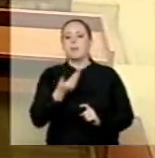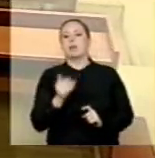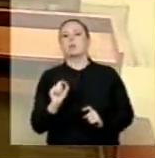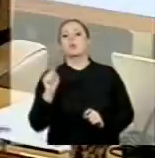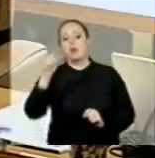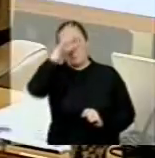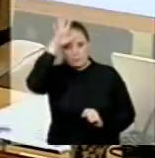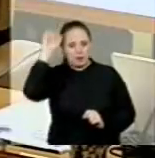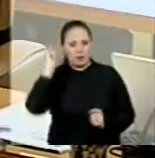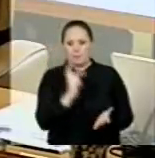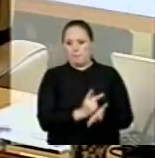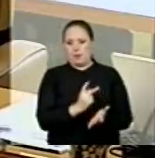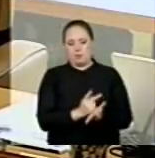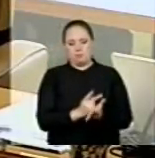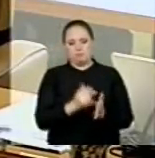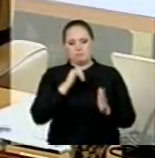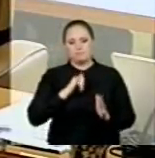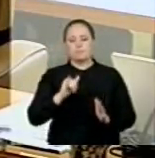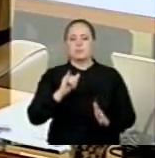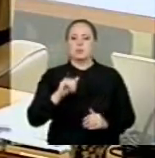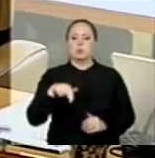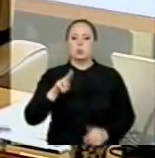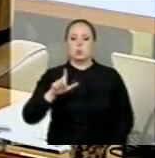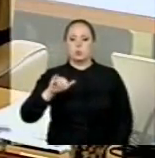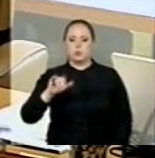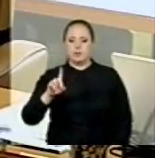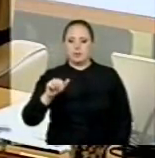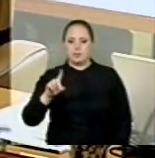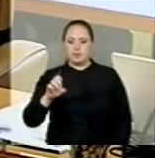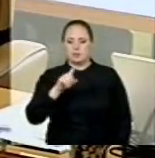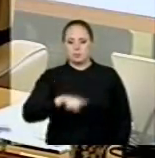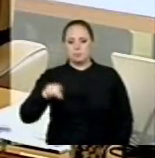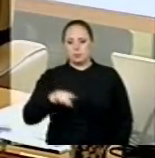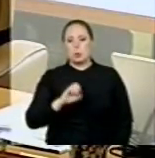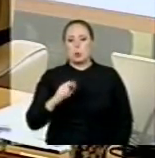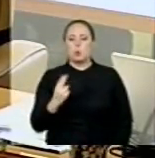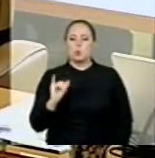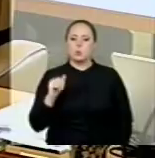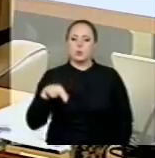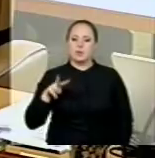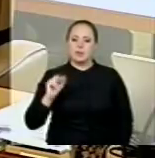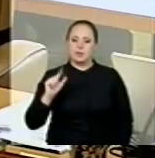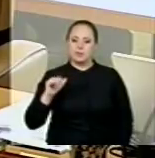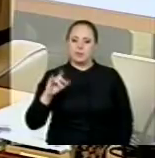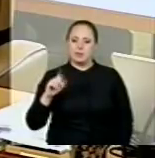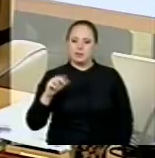a mesma declaração de nulidade ou invalidade constitucional da